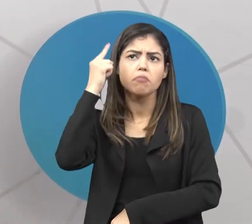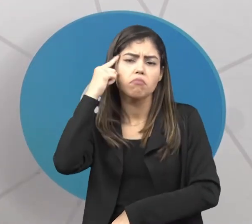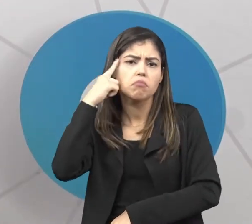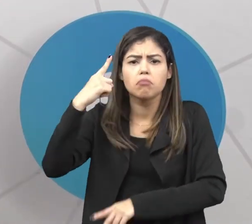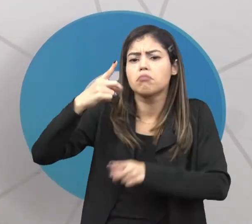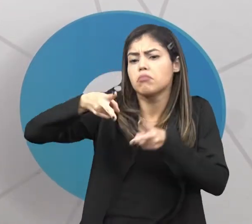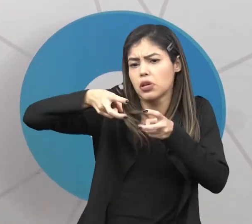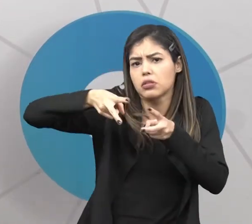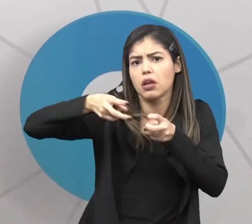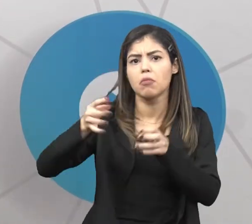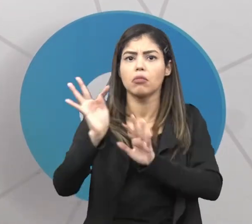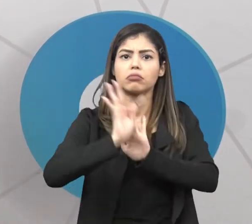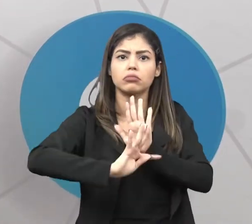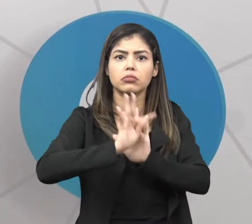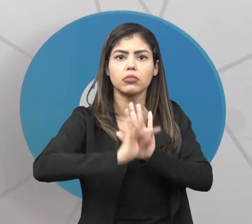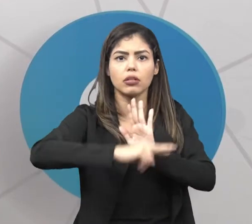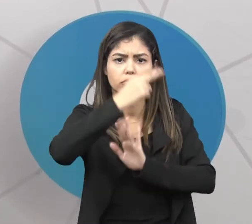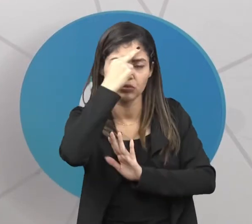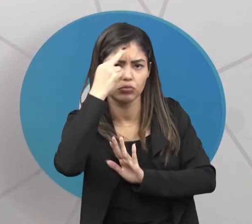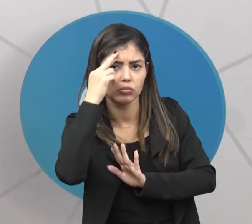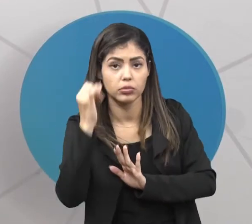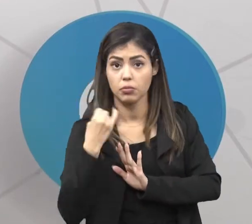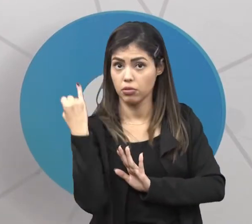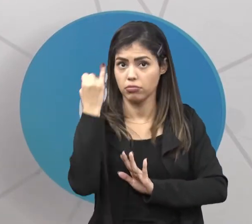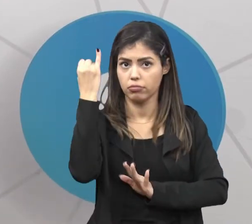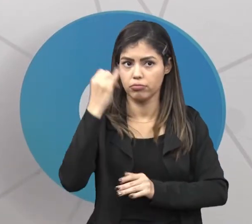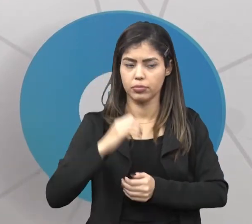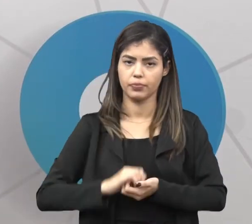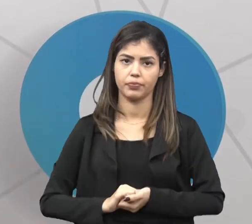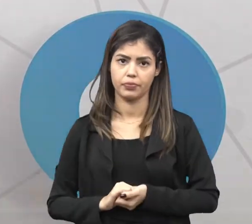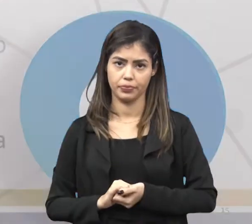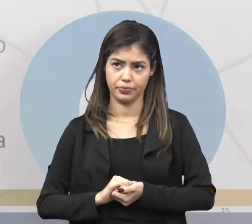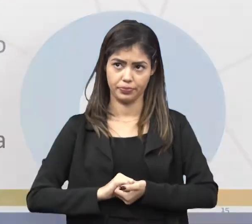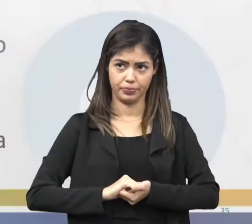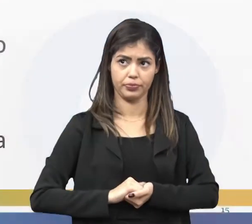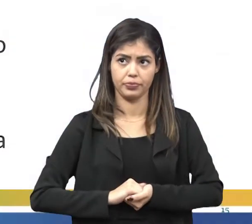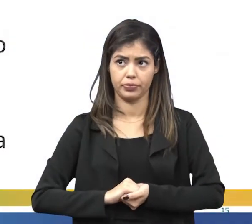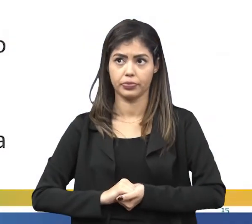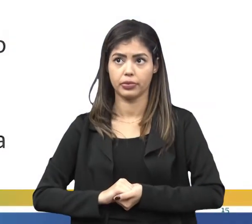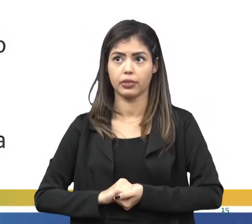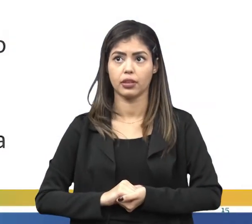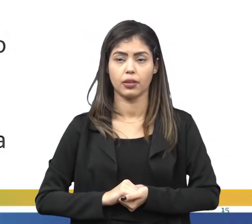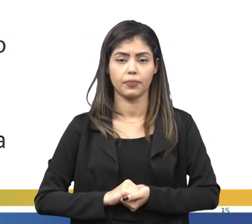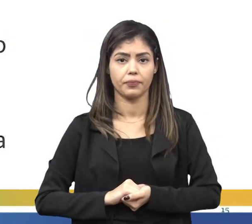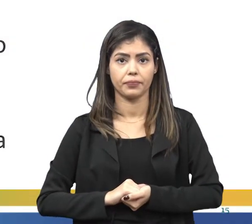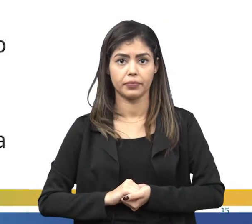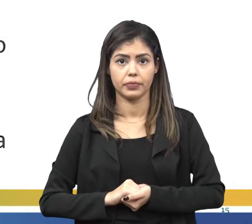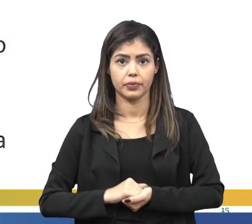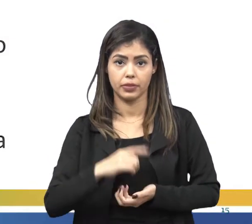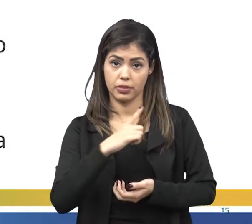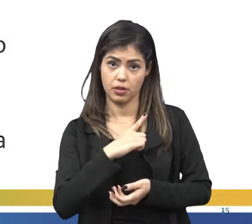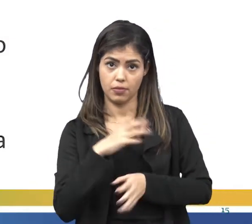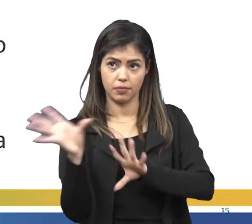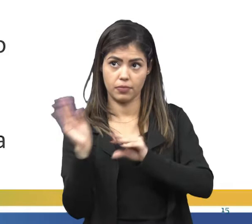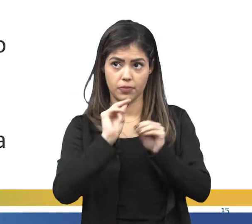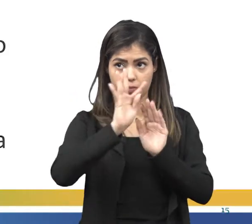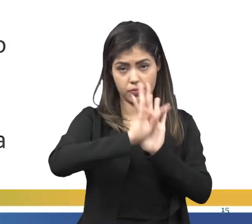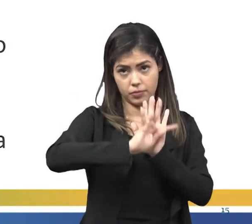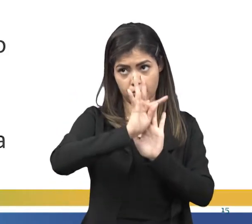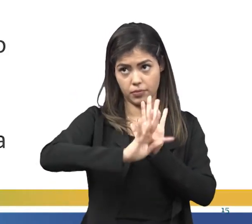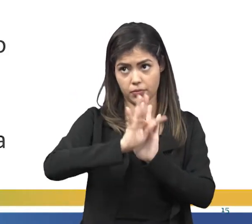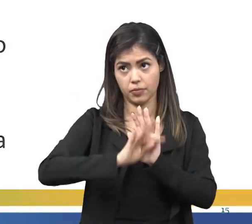ler determinadas histórias bem interessantes. Vamos lá. Temos mais um trechinho